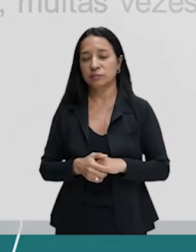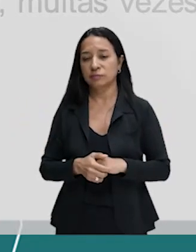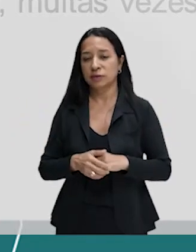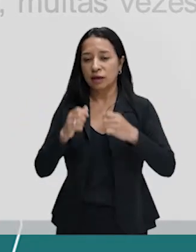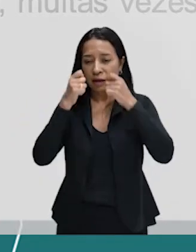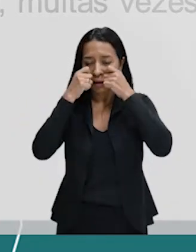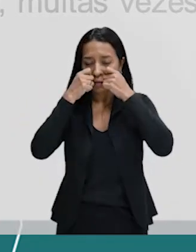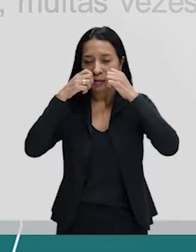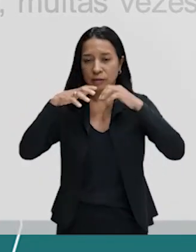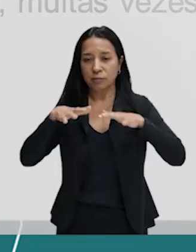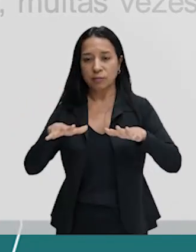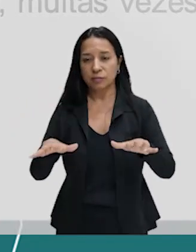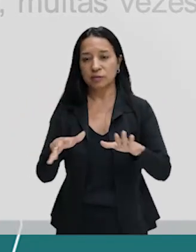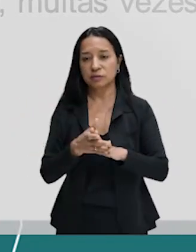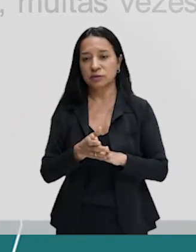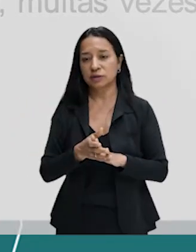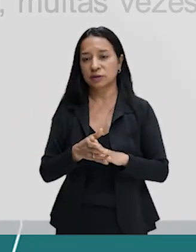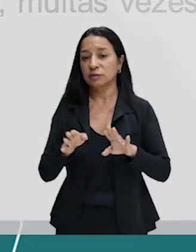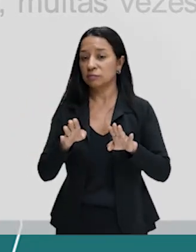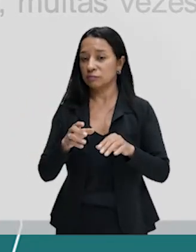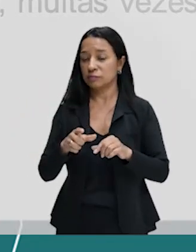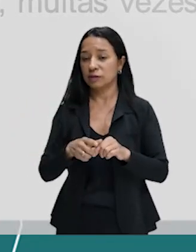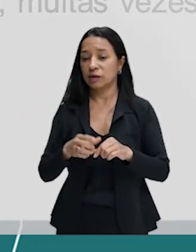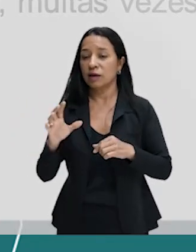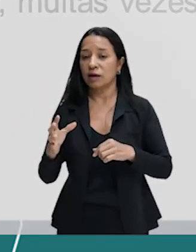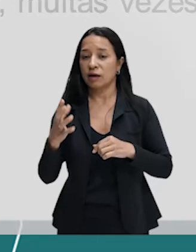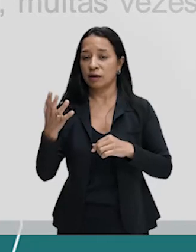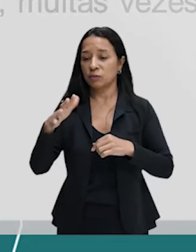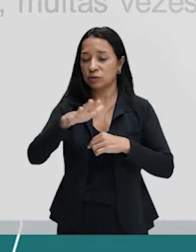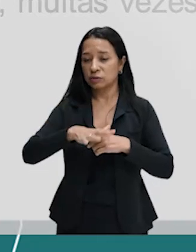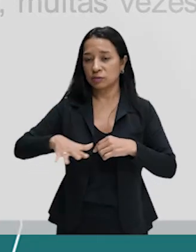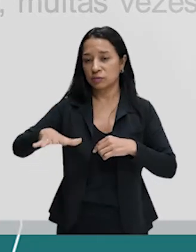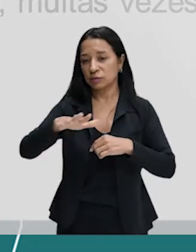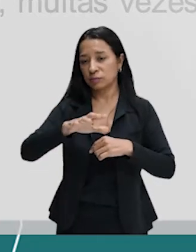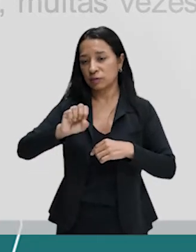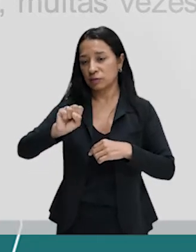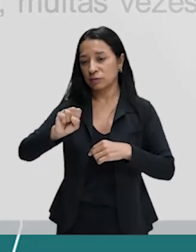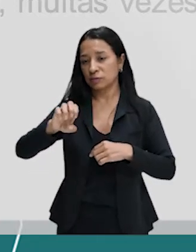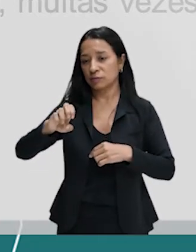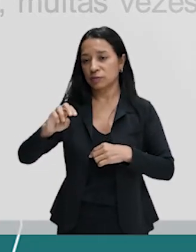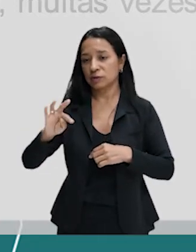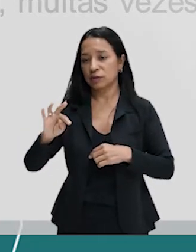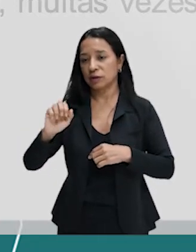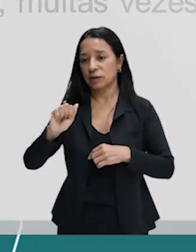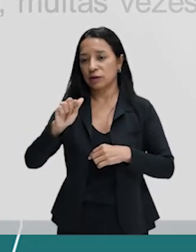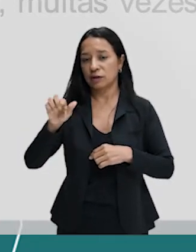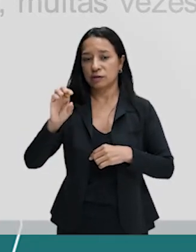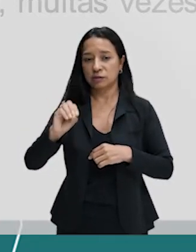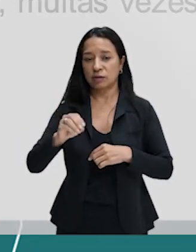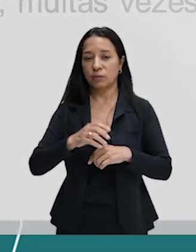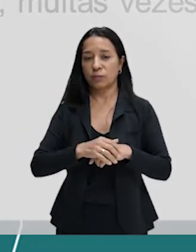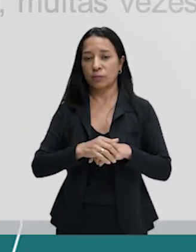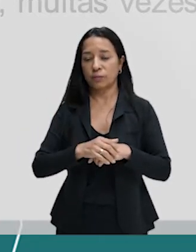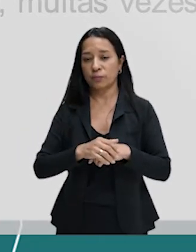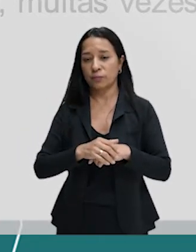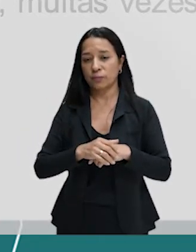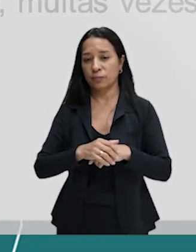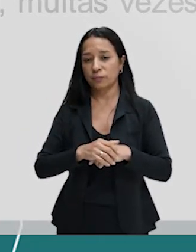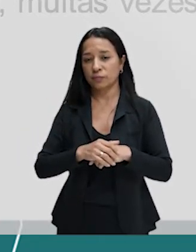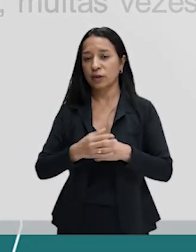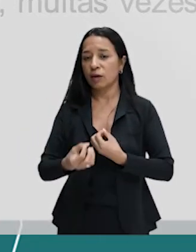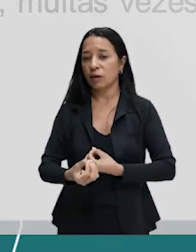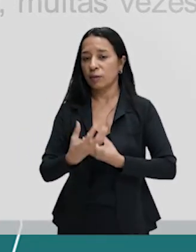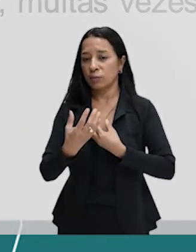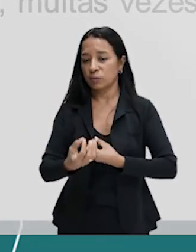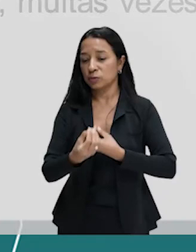ambientada no espaço do sertão. Eu falei Morte e Vida Severina no sertão de Pernambuco. Marcante ainda na produção de Ariano Suassuna,